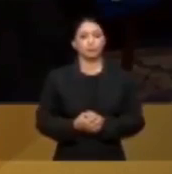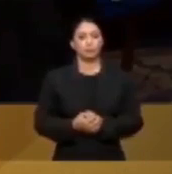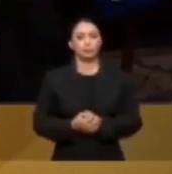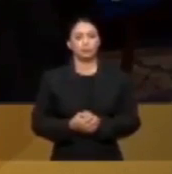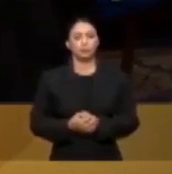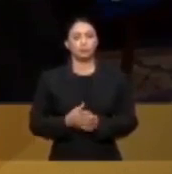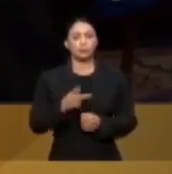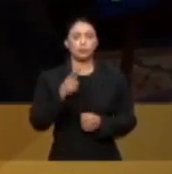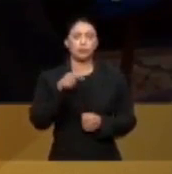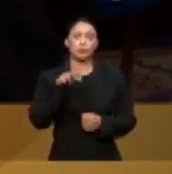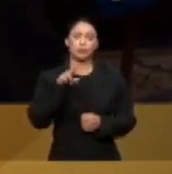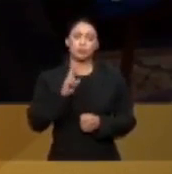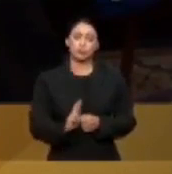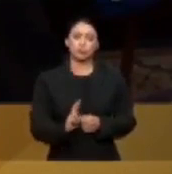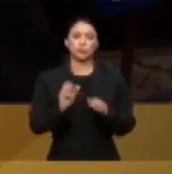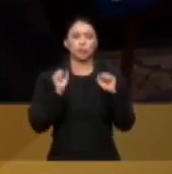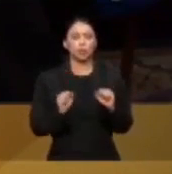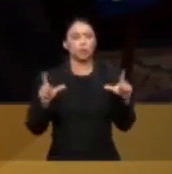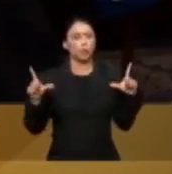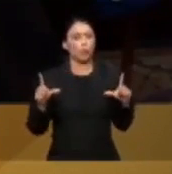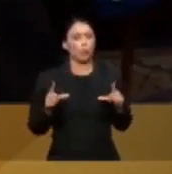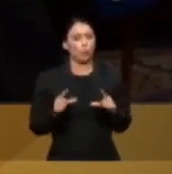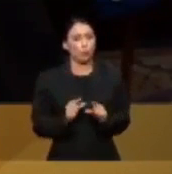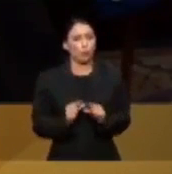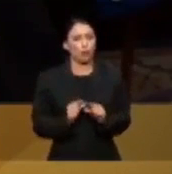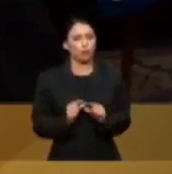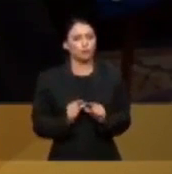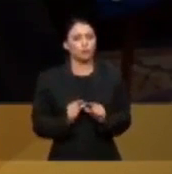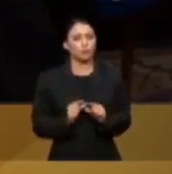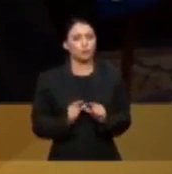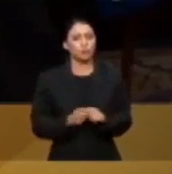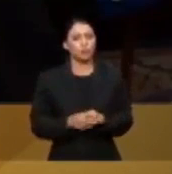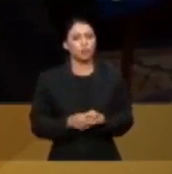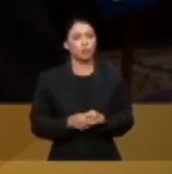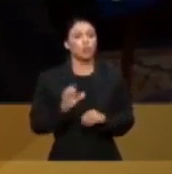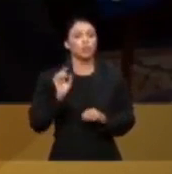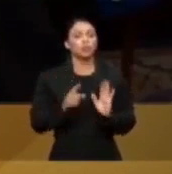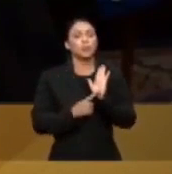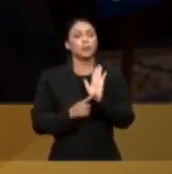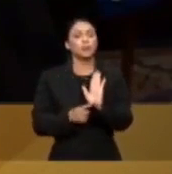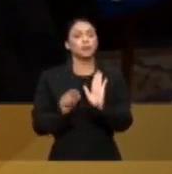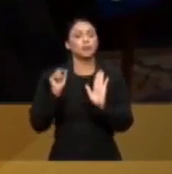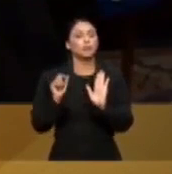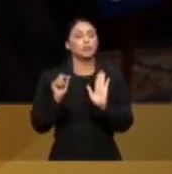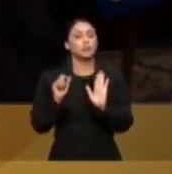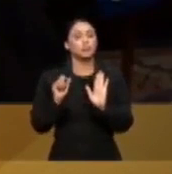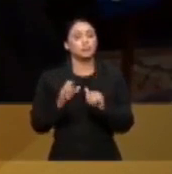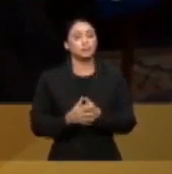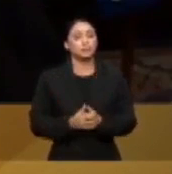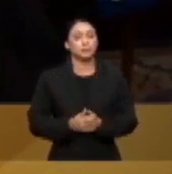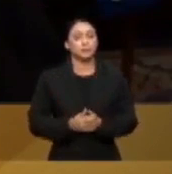A Procuradoria-Geral da República pode resumir a sua manifestação no que